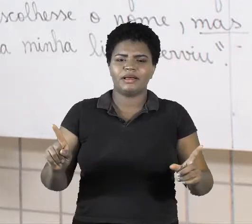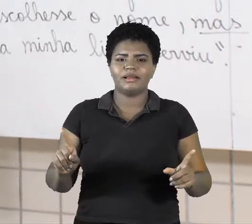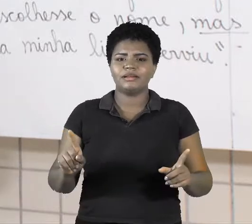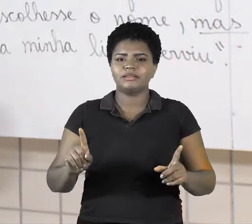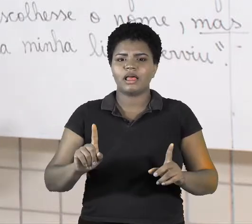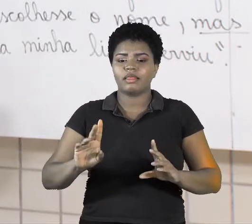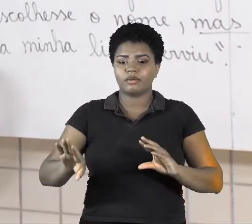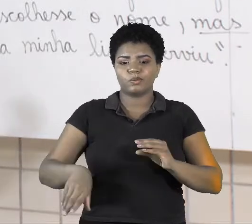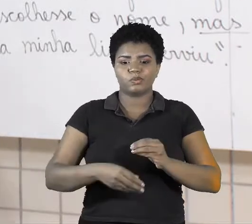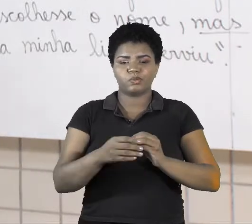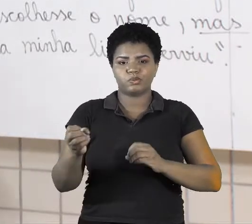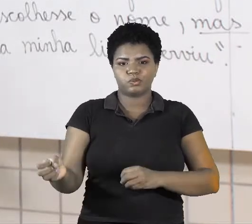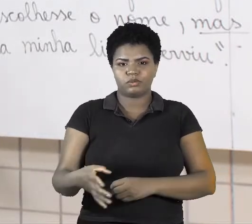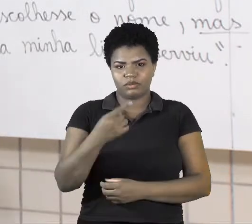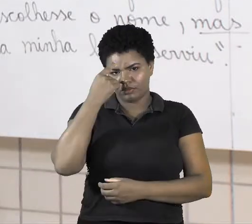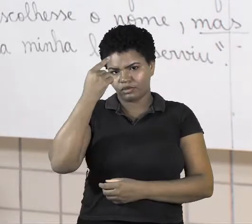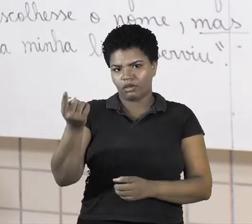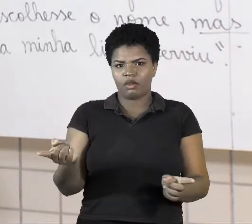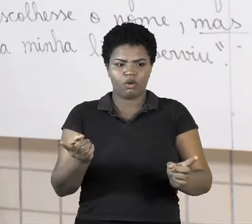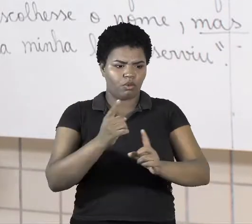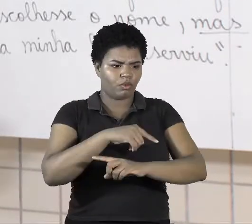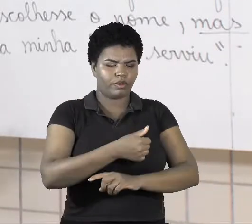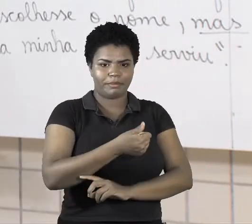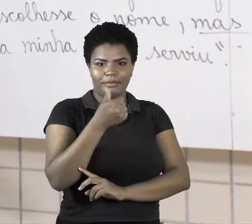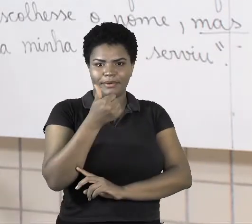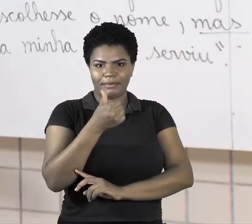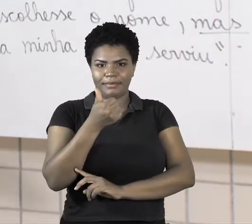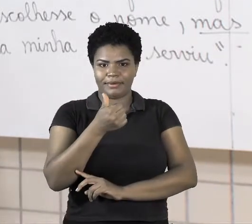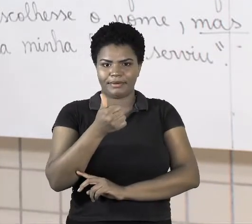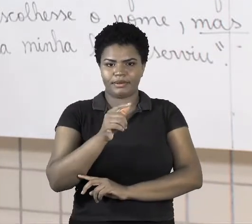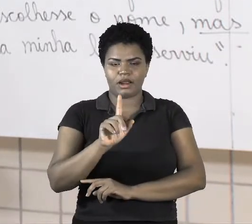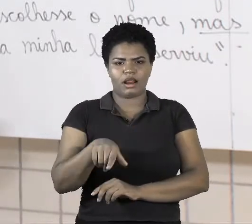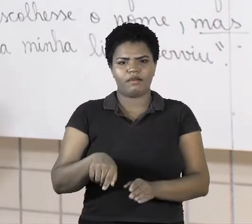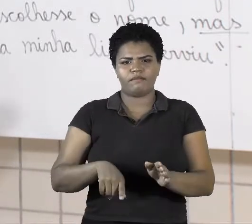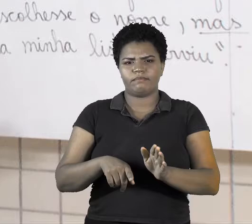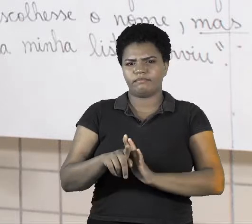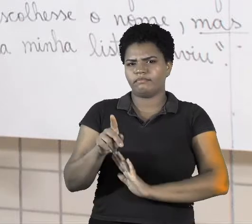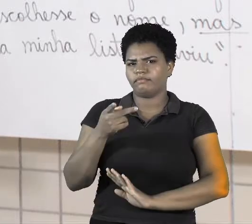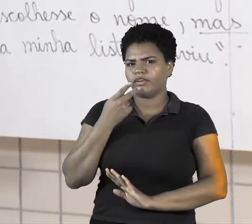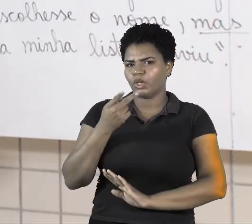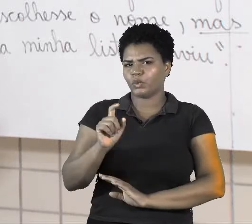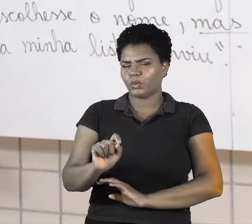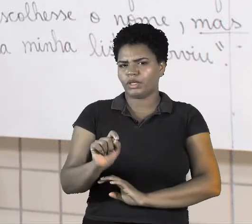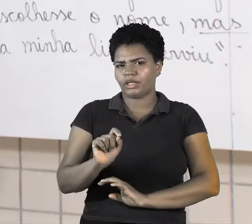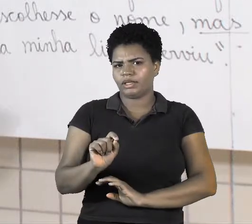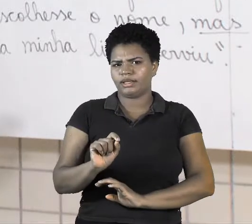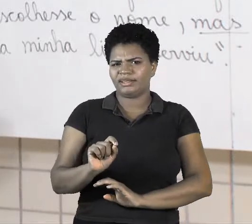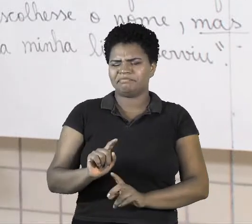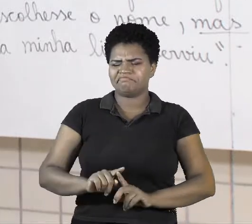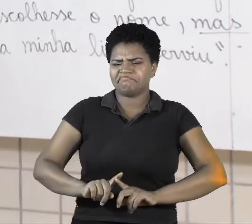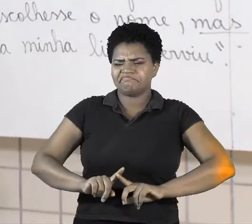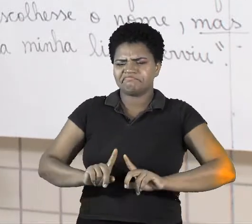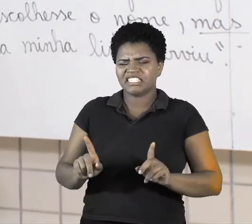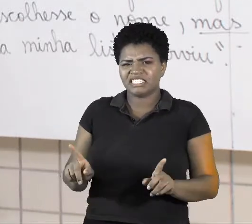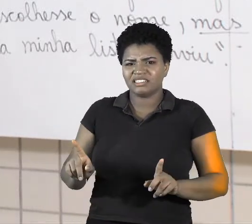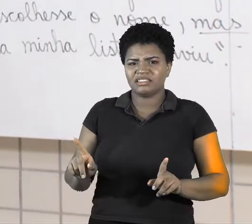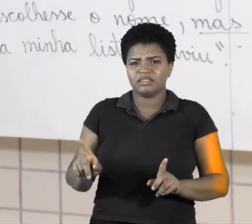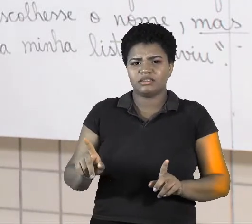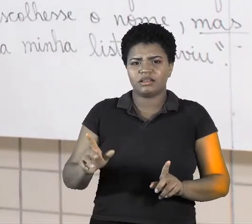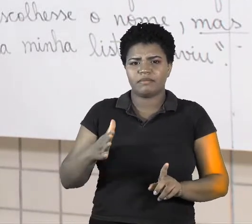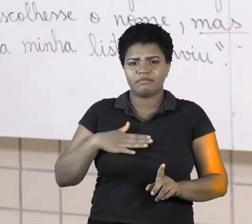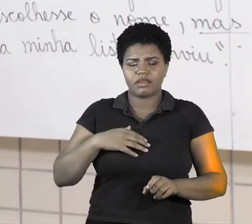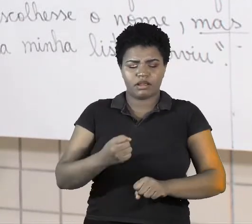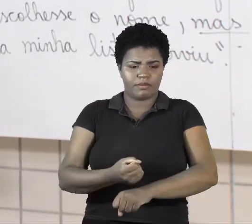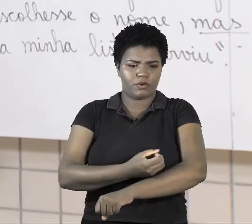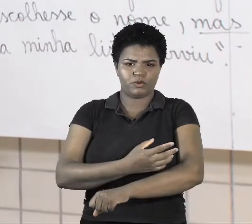nova ideia que é oposta a essa primeira, em que ela questiona o seguinte: mas será que minhas emoções vão acabar dominando? Aí